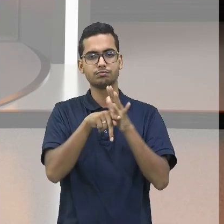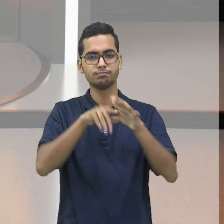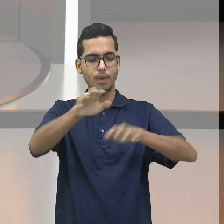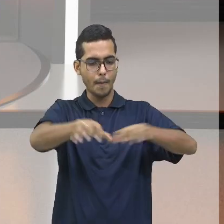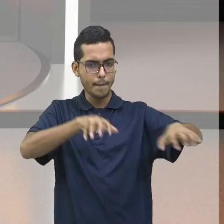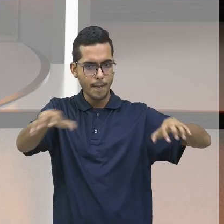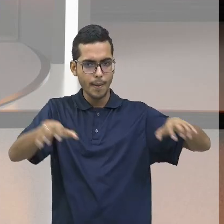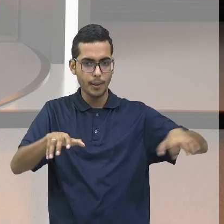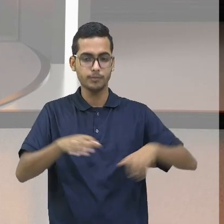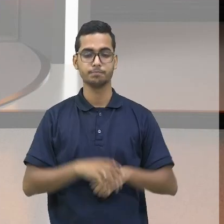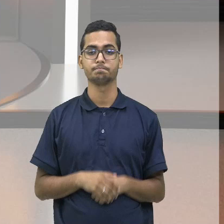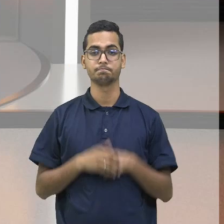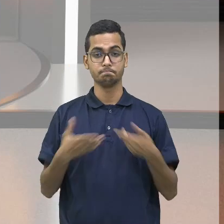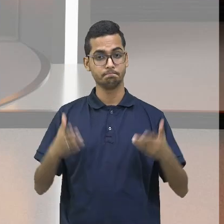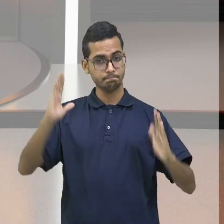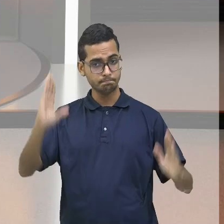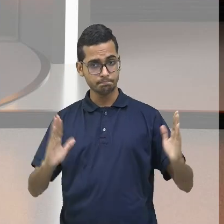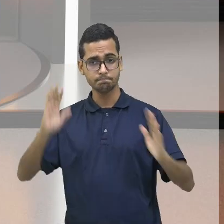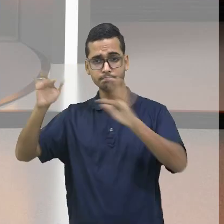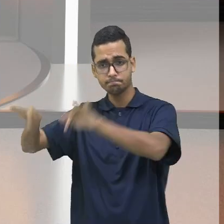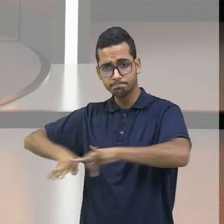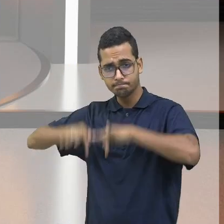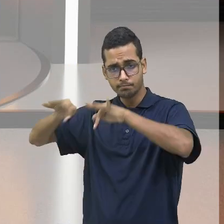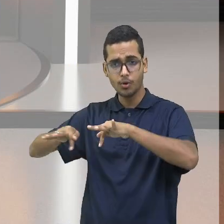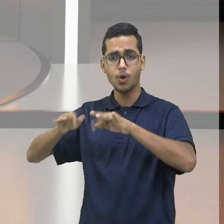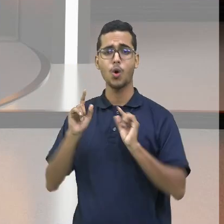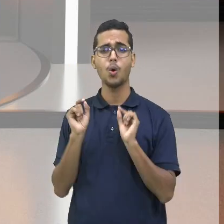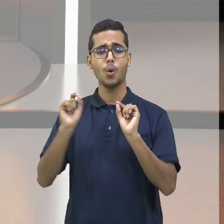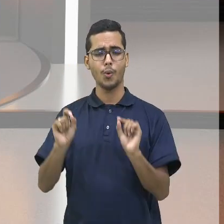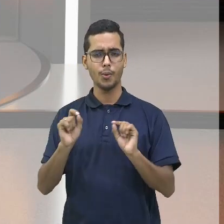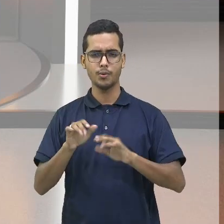feudal, toda a conexão